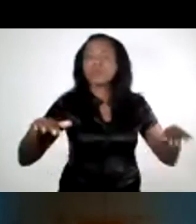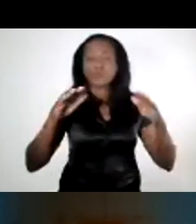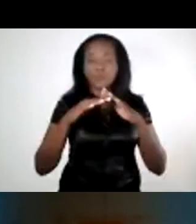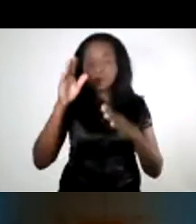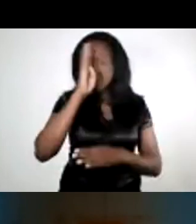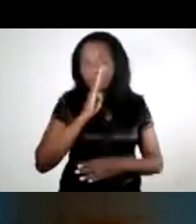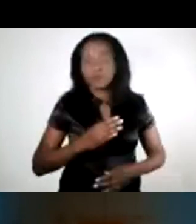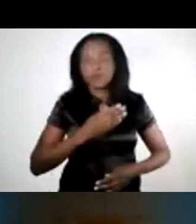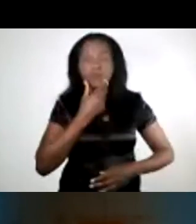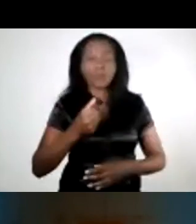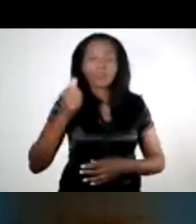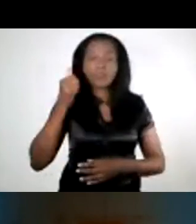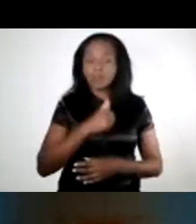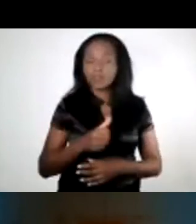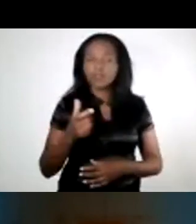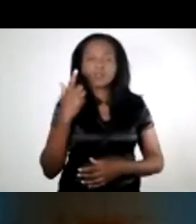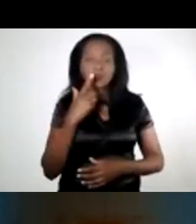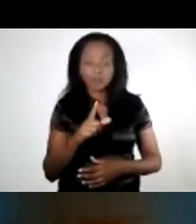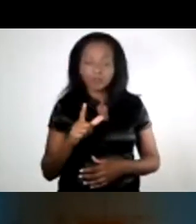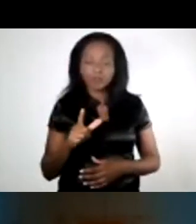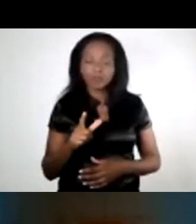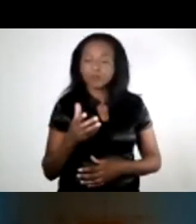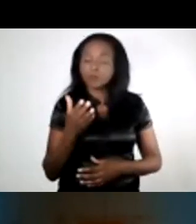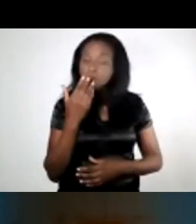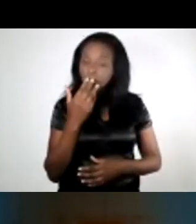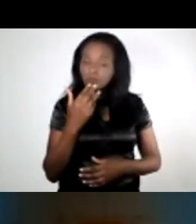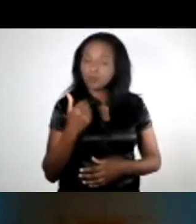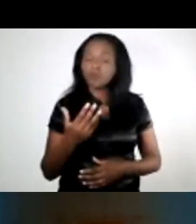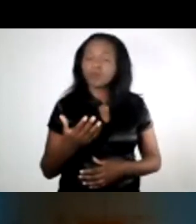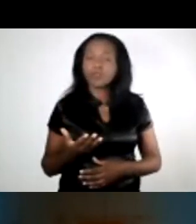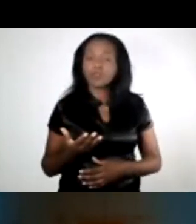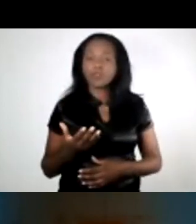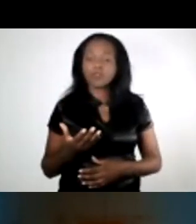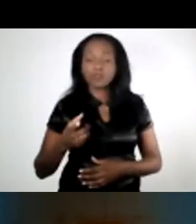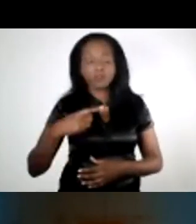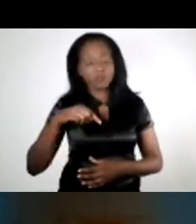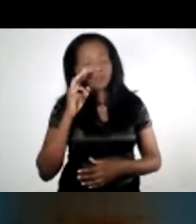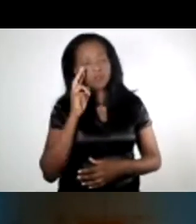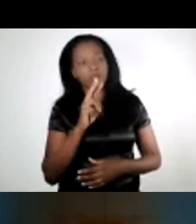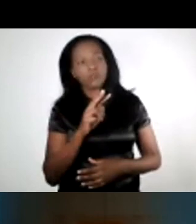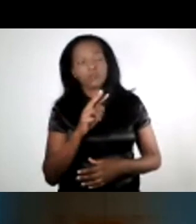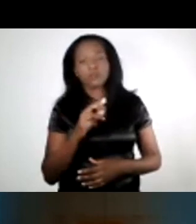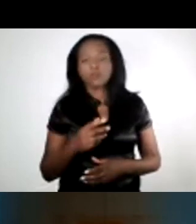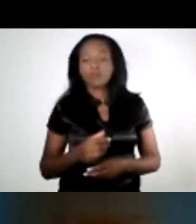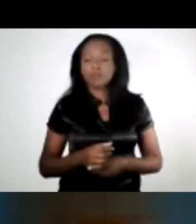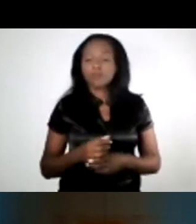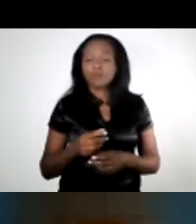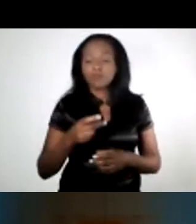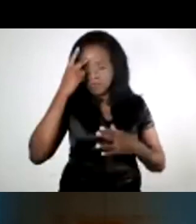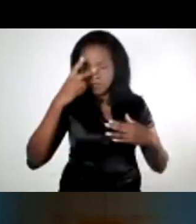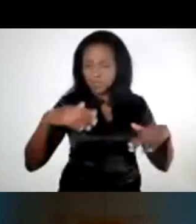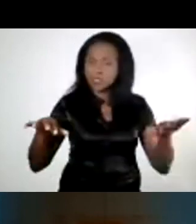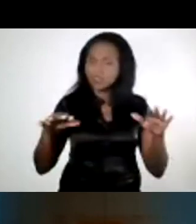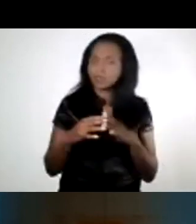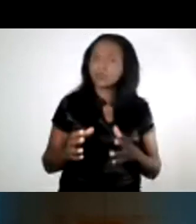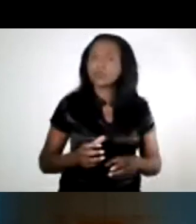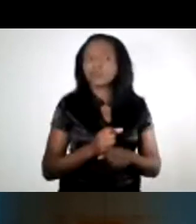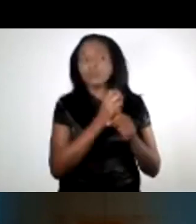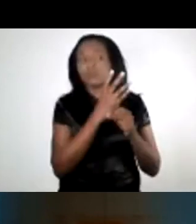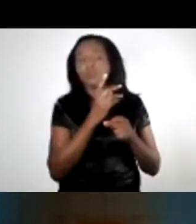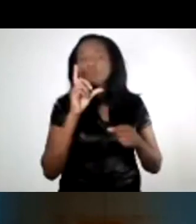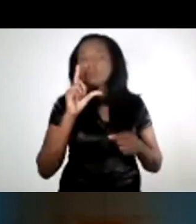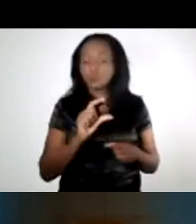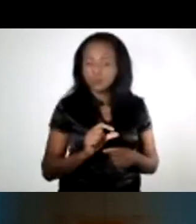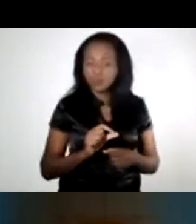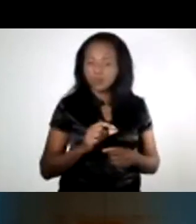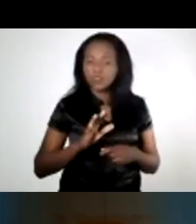brasileira tenha condições de ter uma alimentação, né? A gente está vendo aí quantas pessoas com essa questão de diminuir esse